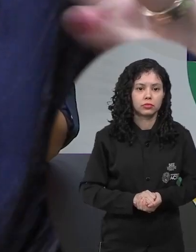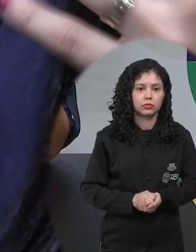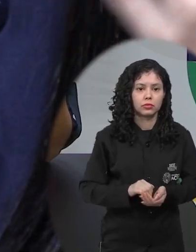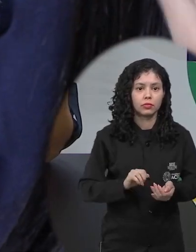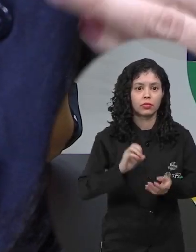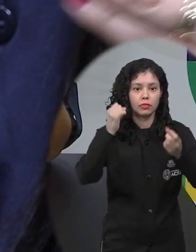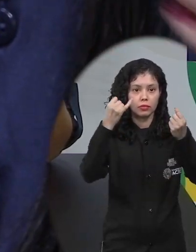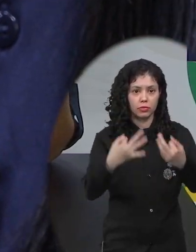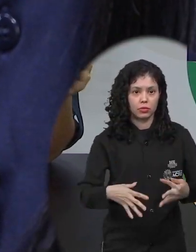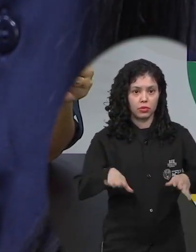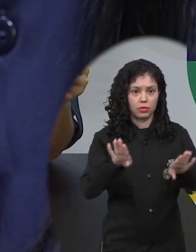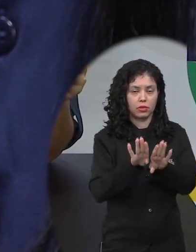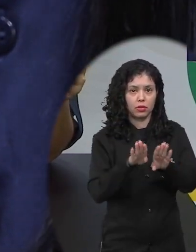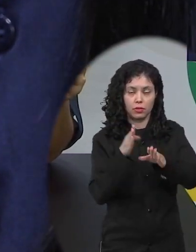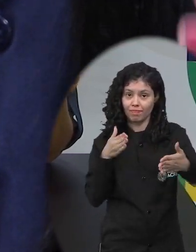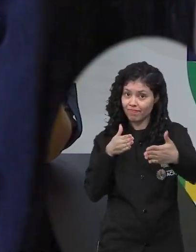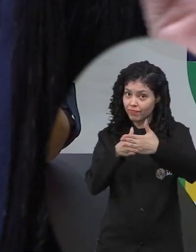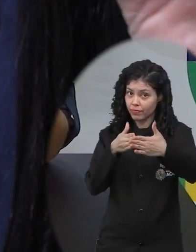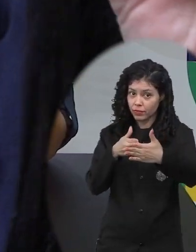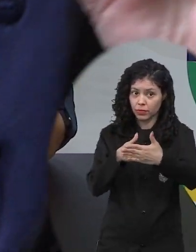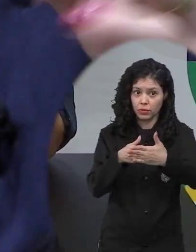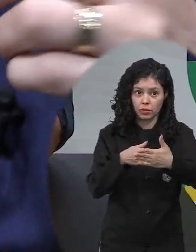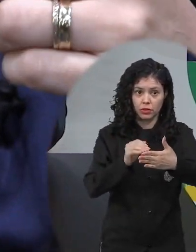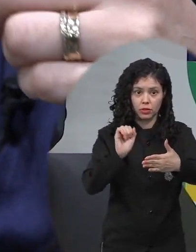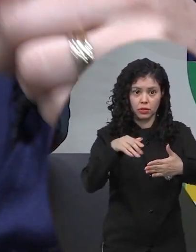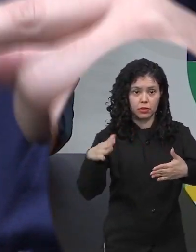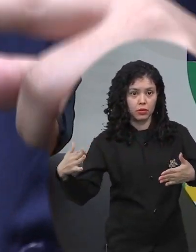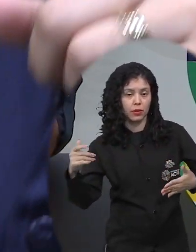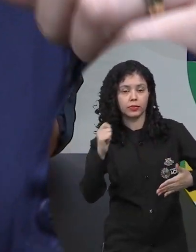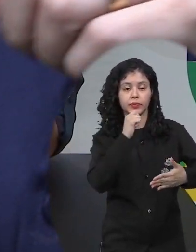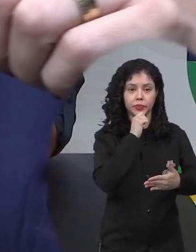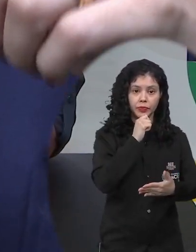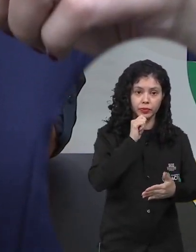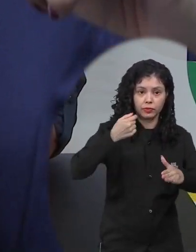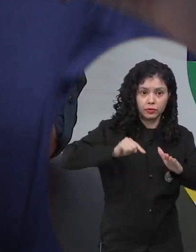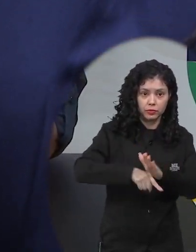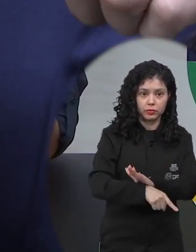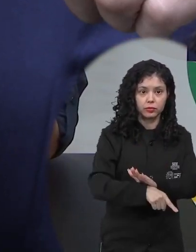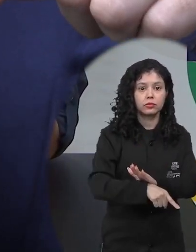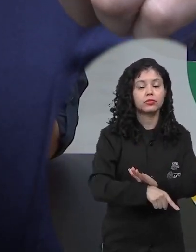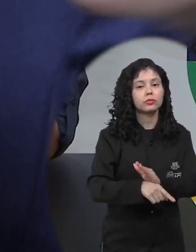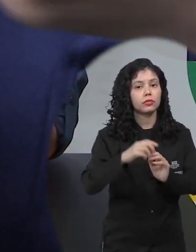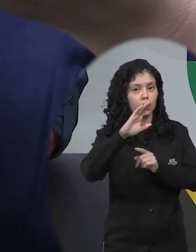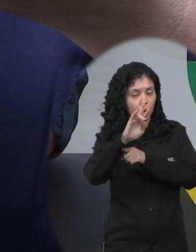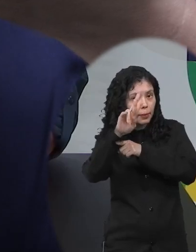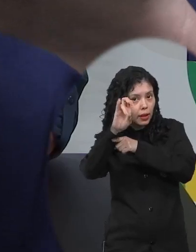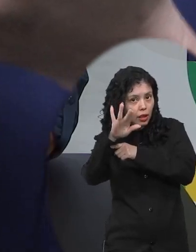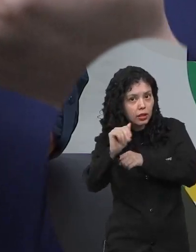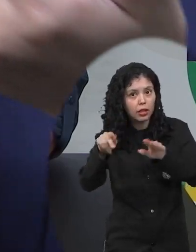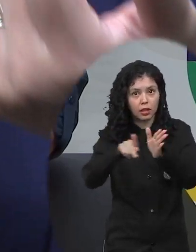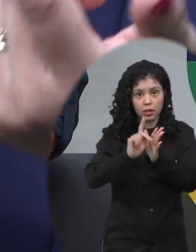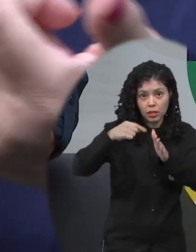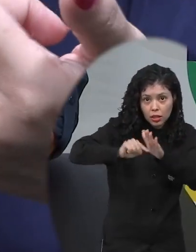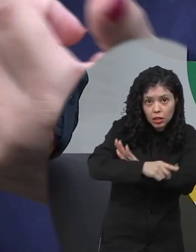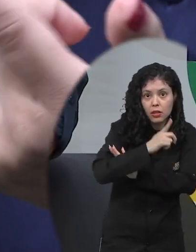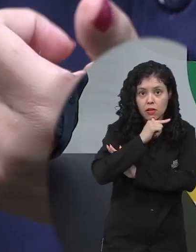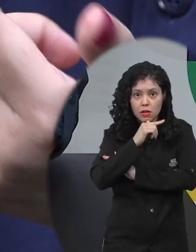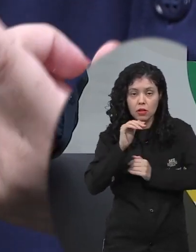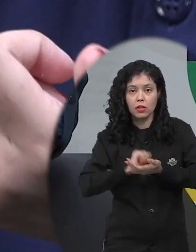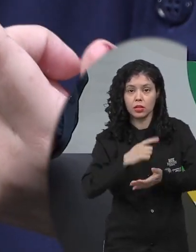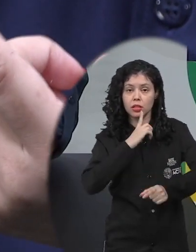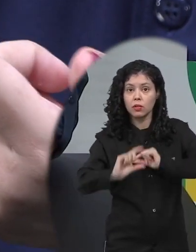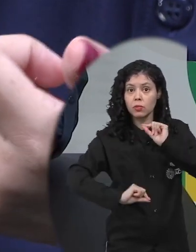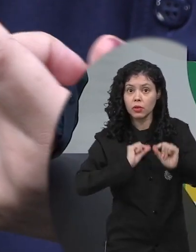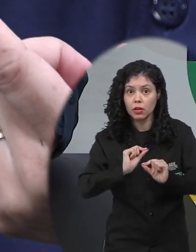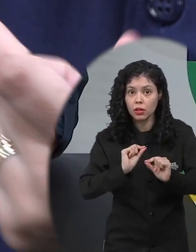experimento explica a impenetrabilidade. Então, quando a gente afunda aqui, ó, esse becker dentro da água, aqui dentro a gente tem